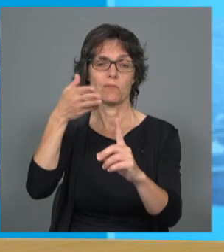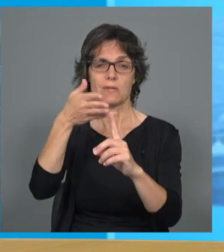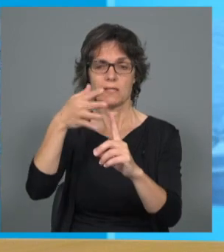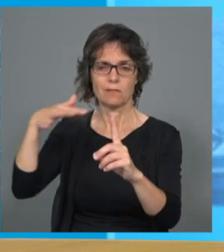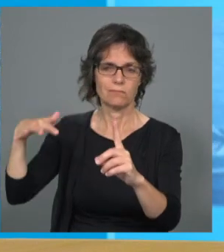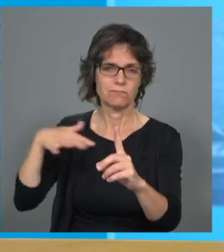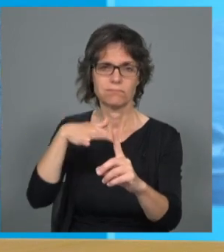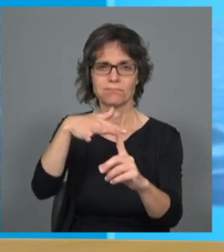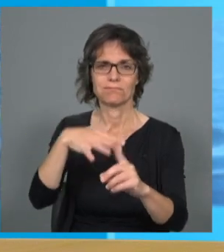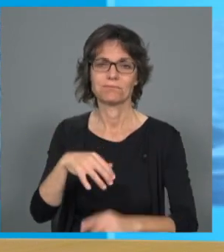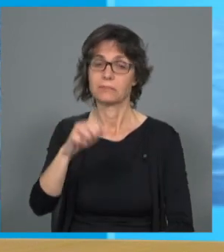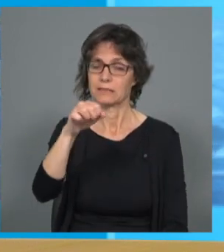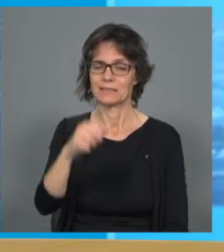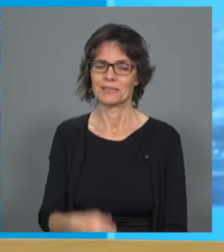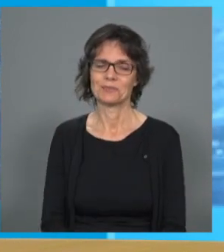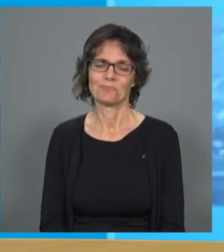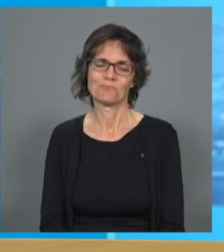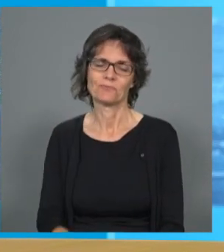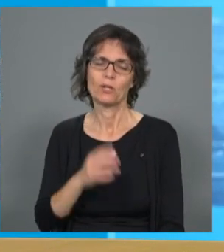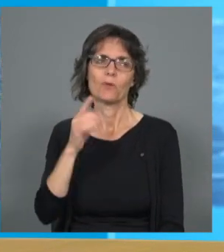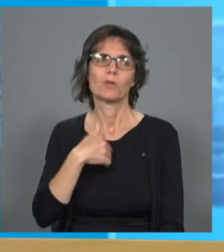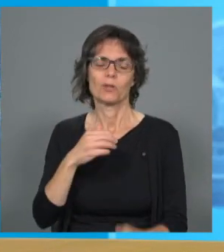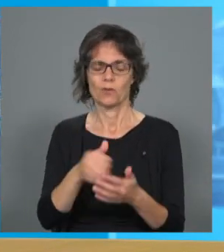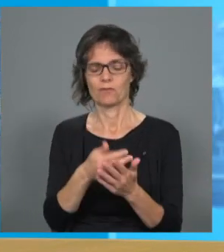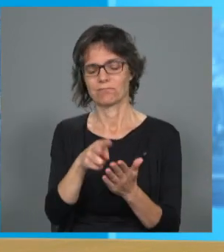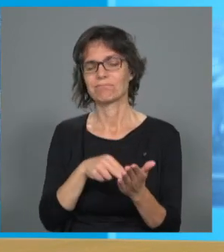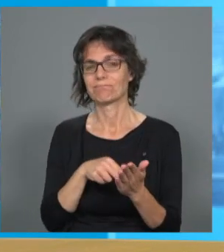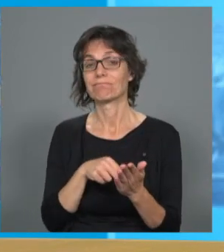Eu sempre que leio o Evangelho, tenho